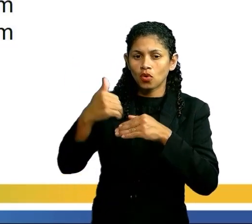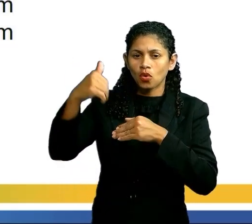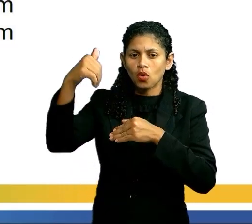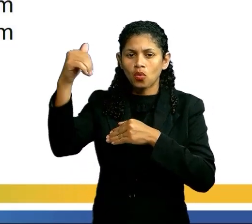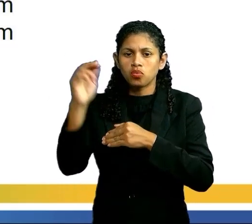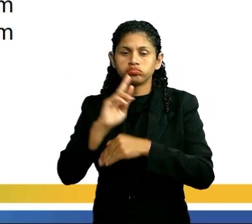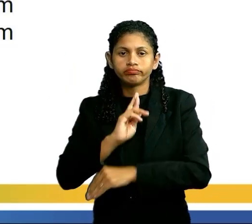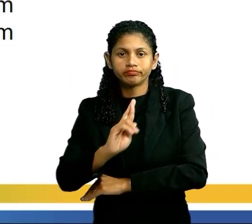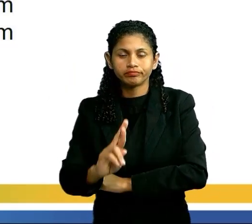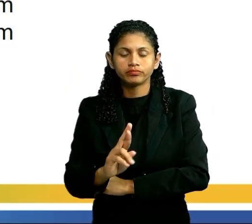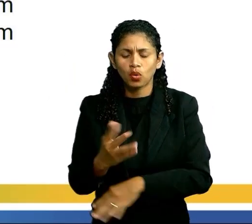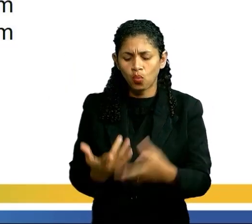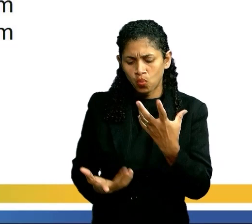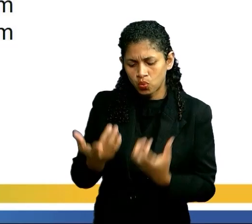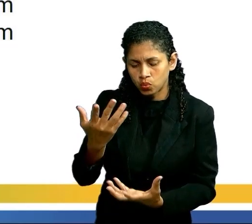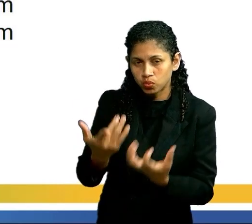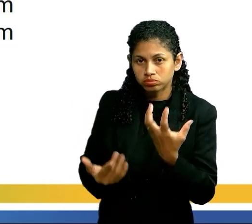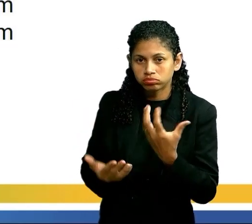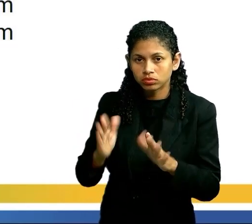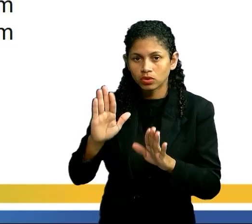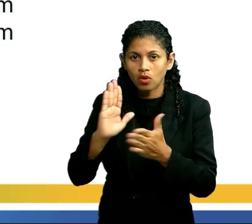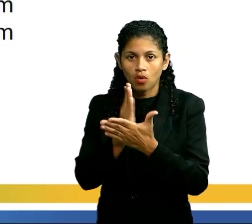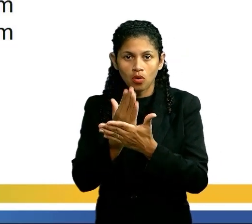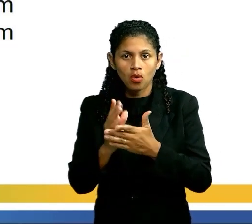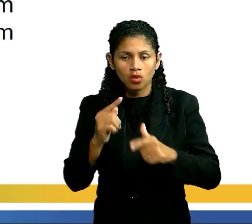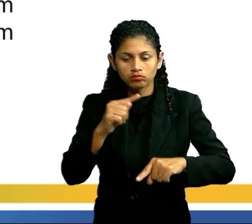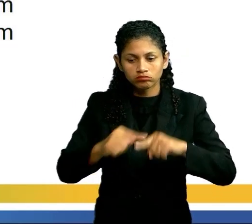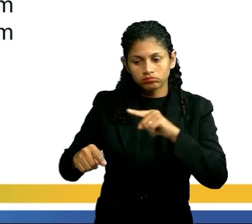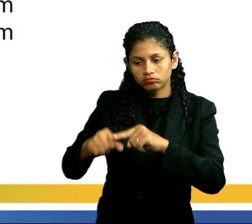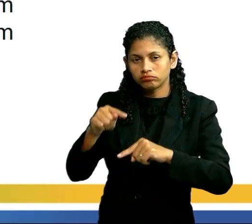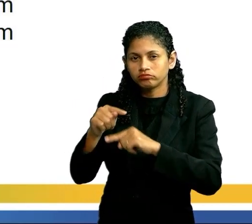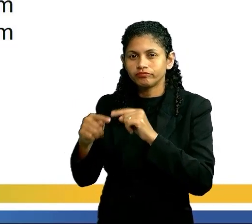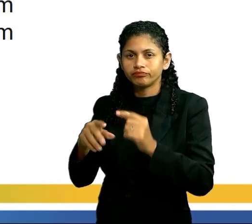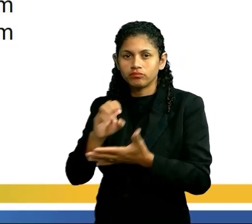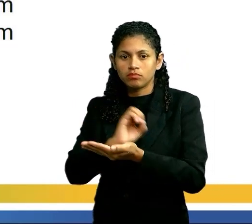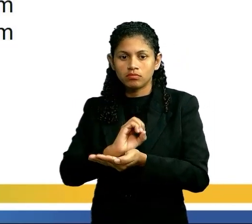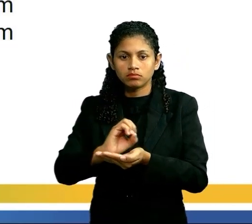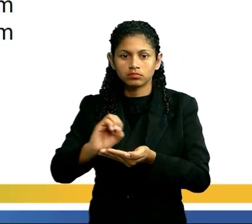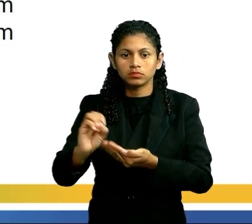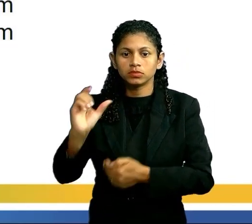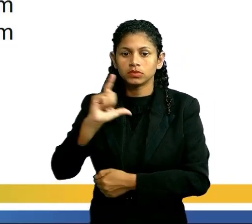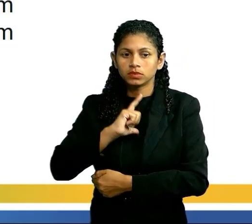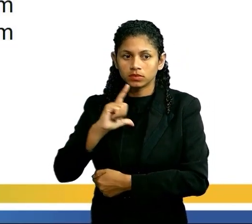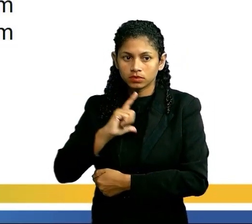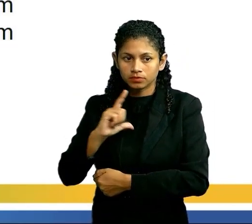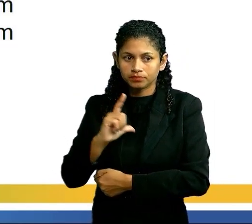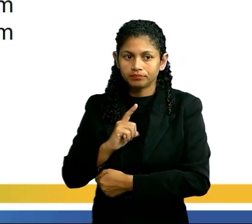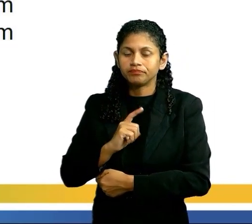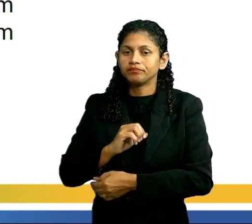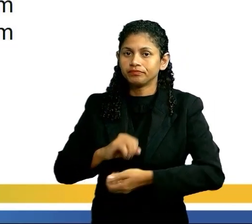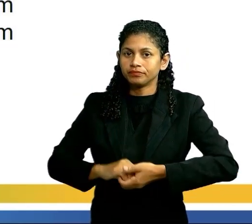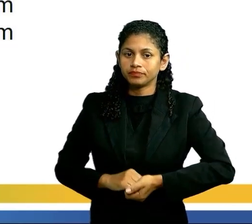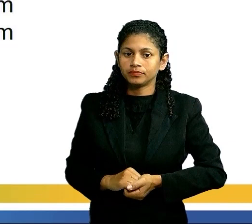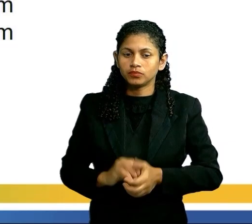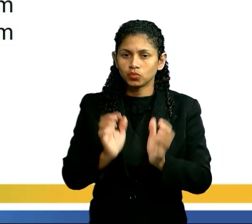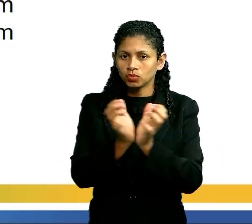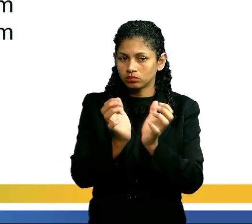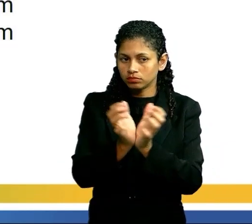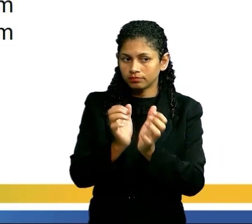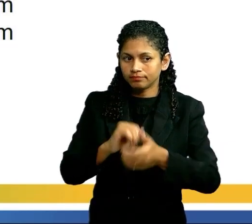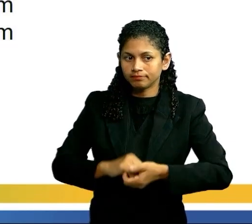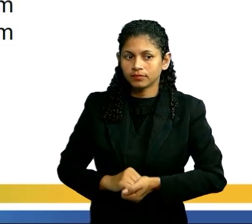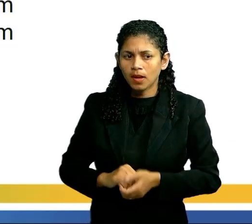e temperatura de certo tipo de matéria orgânica, que está alojada nos sedimentos. Na primeira fase